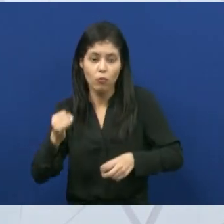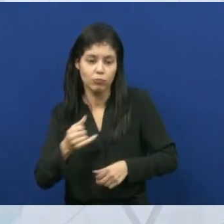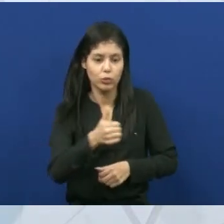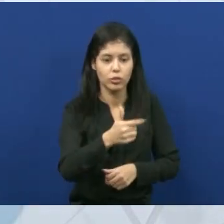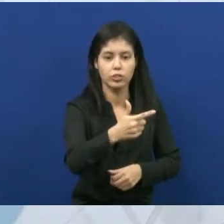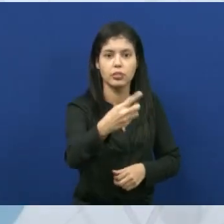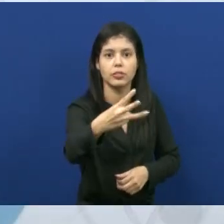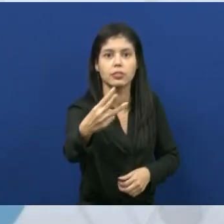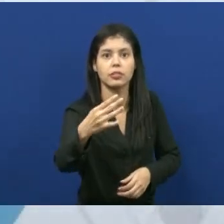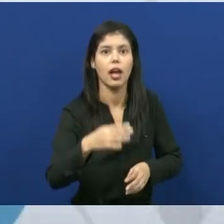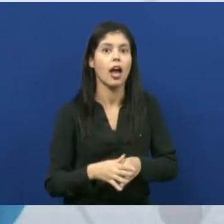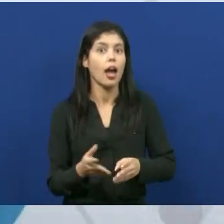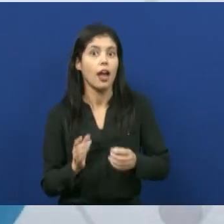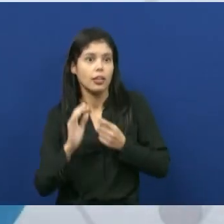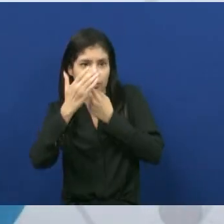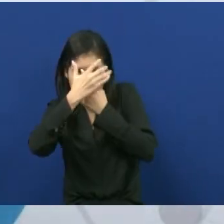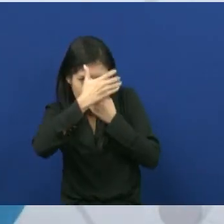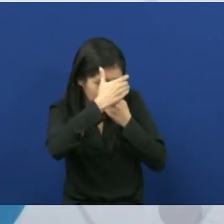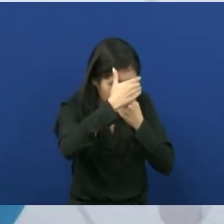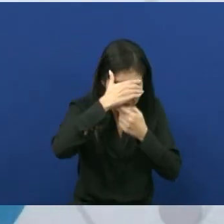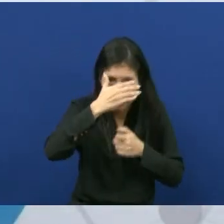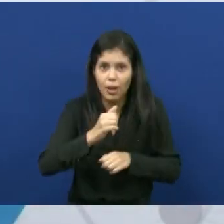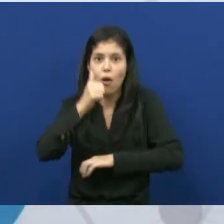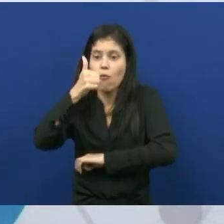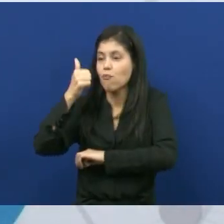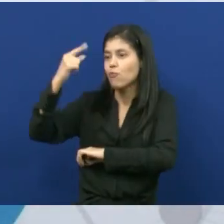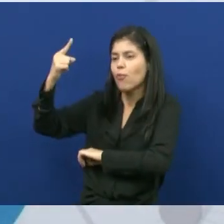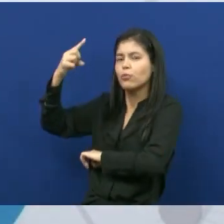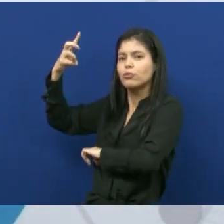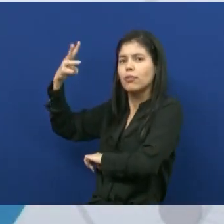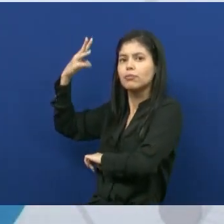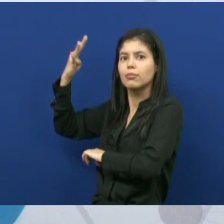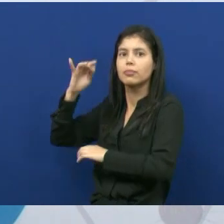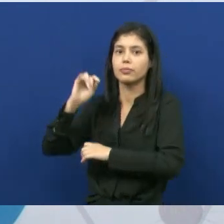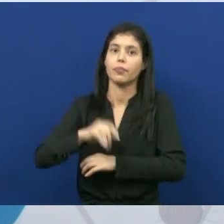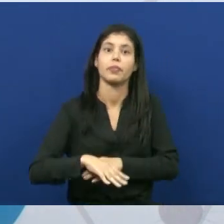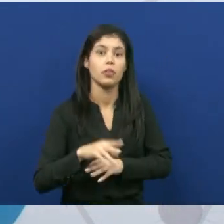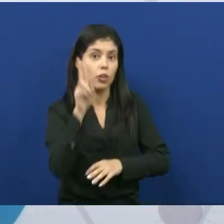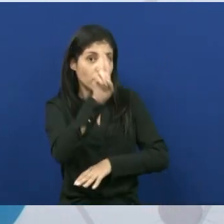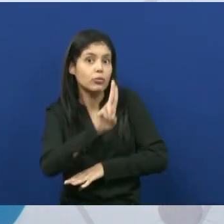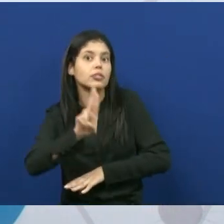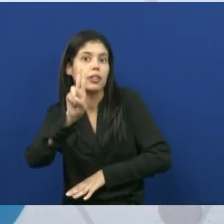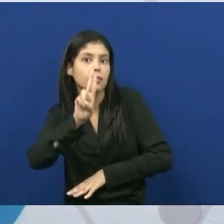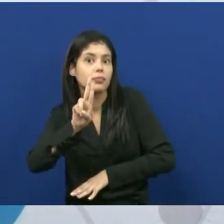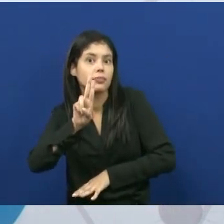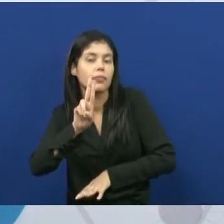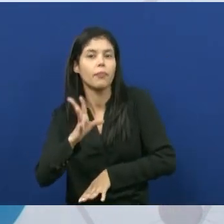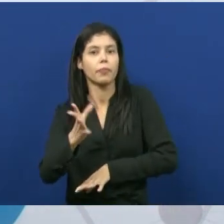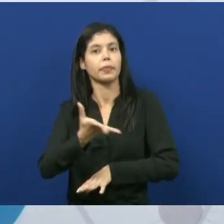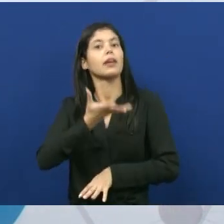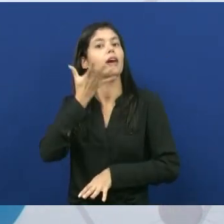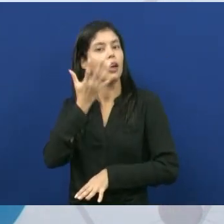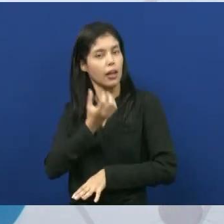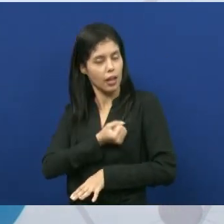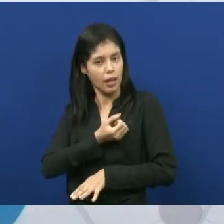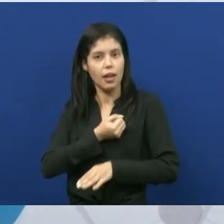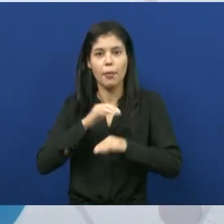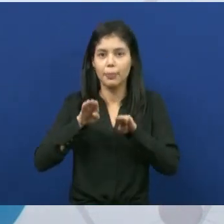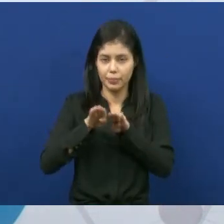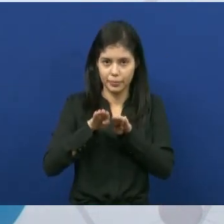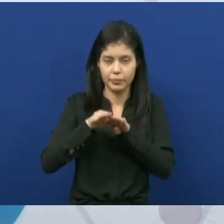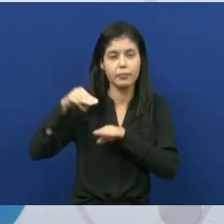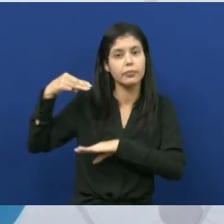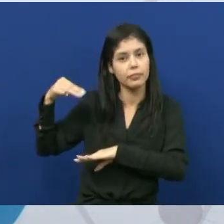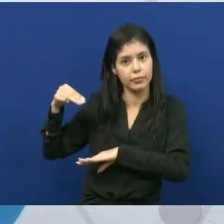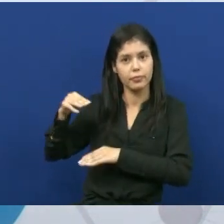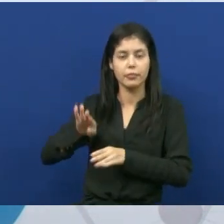é uma brincadeira de esconde-esconde a conta aí até 10 conta aí até 20 nós estamos usando o que nós estamos usando também